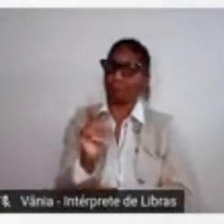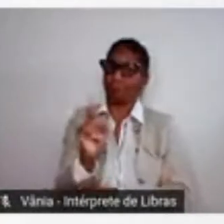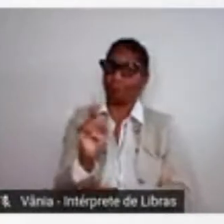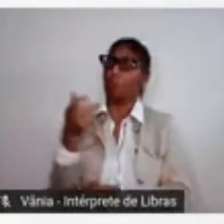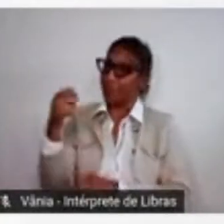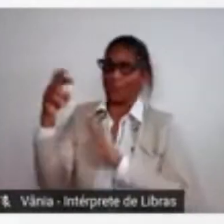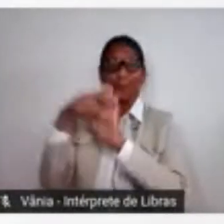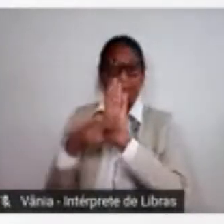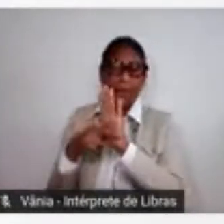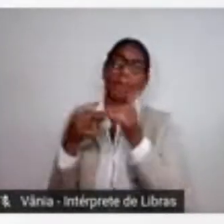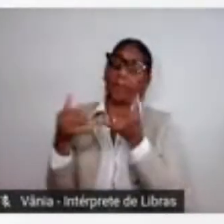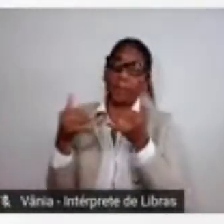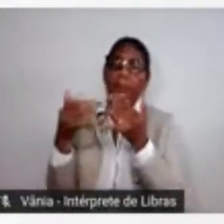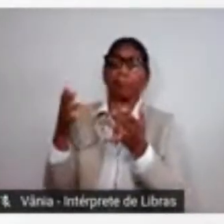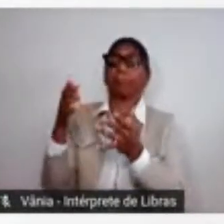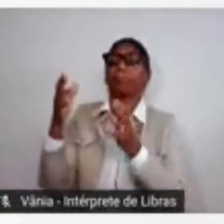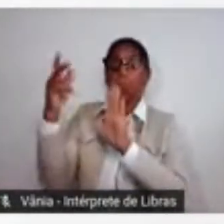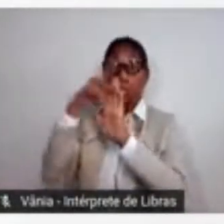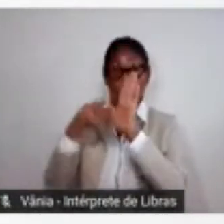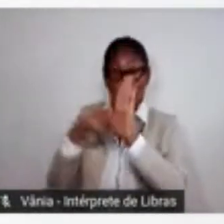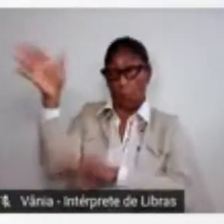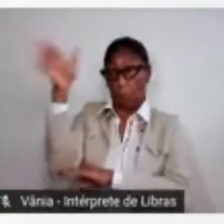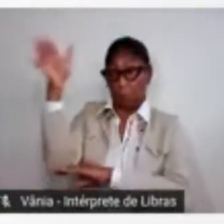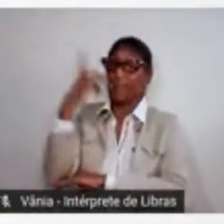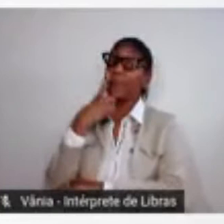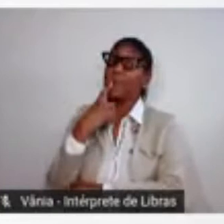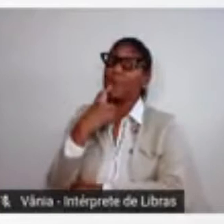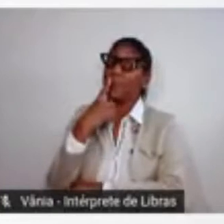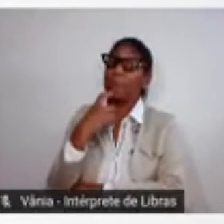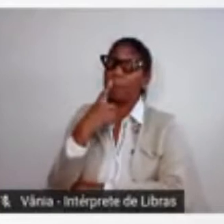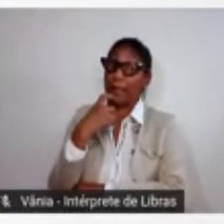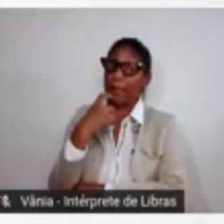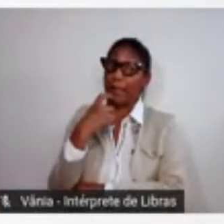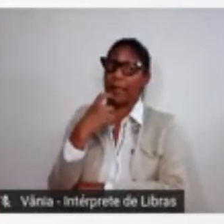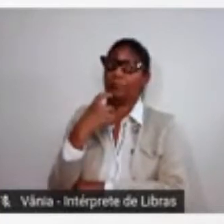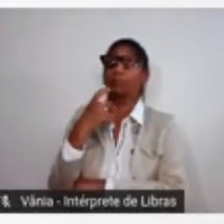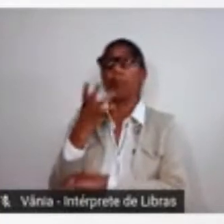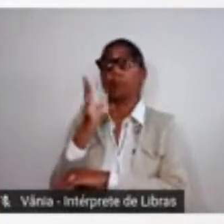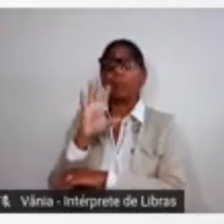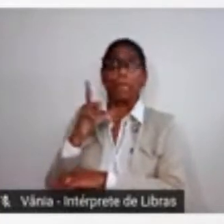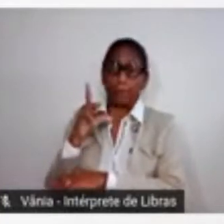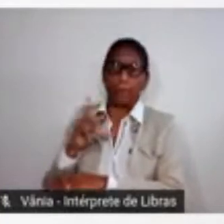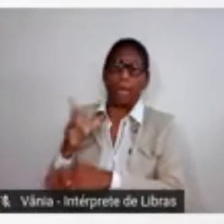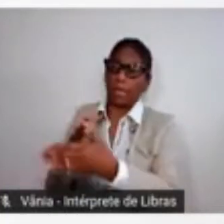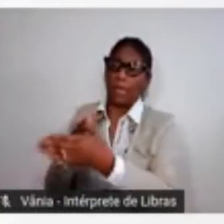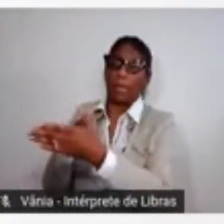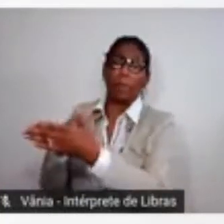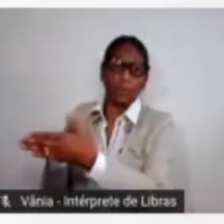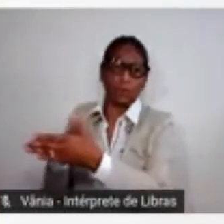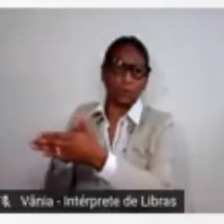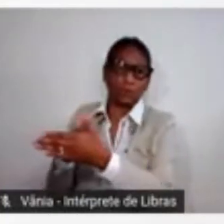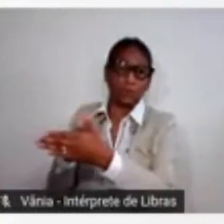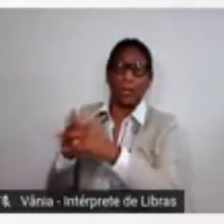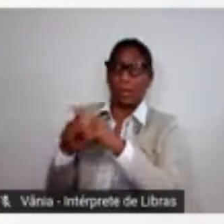região os protocolos de uma região para a bandeira vermelha poderão até ser menos restritivos, mas não menos restritivos do que o da